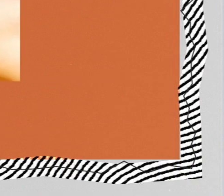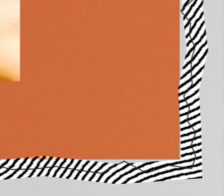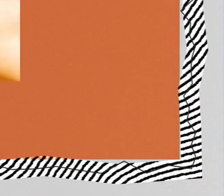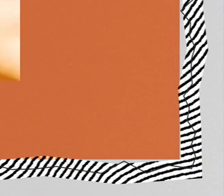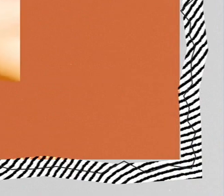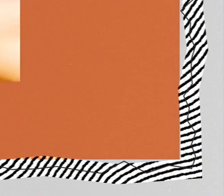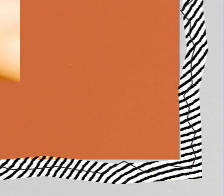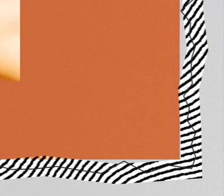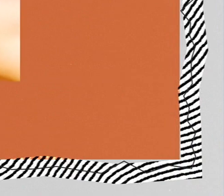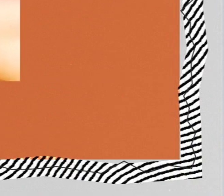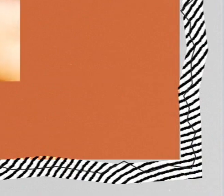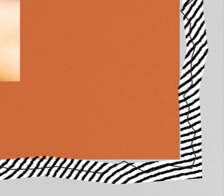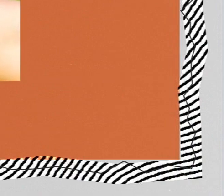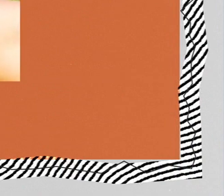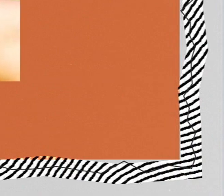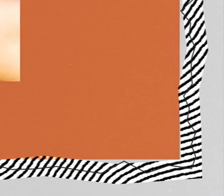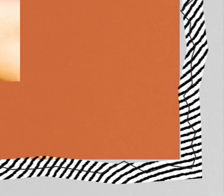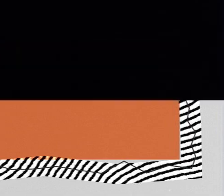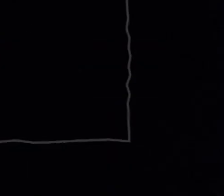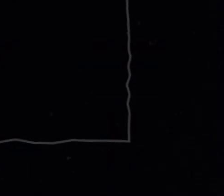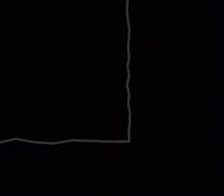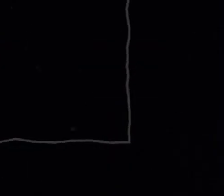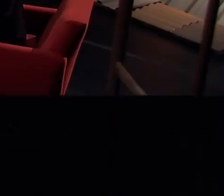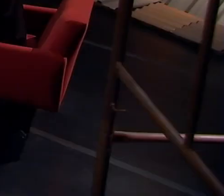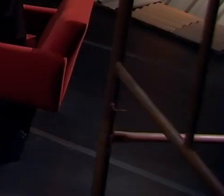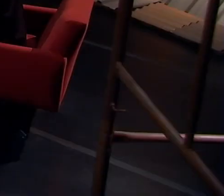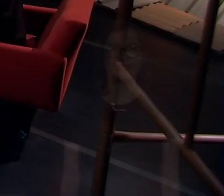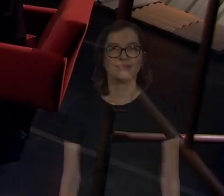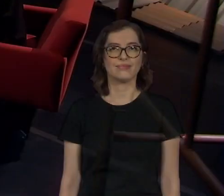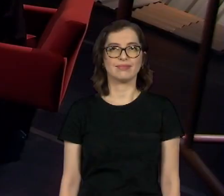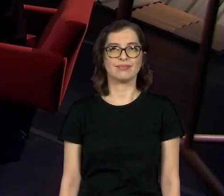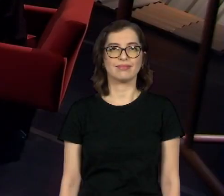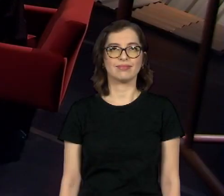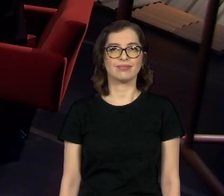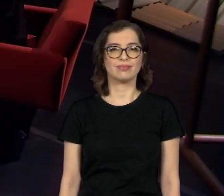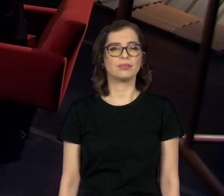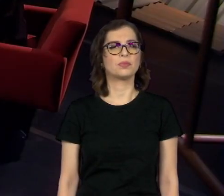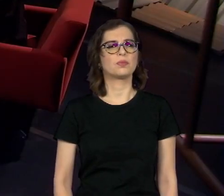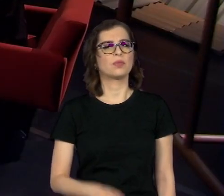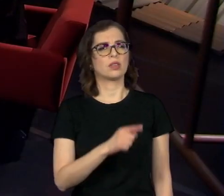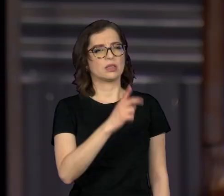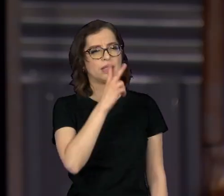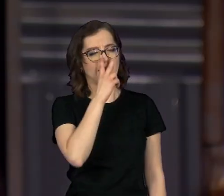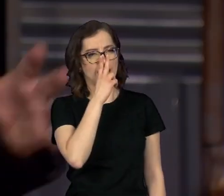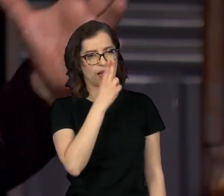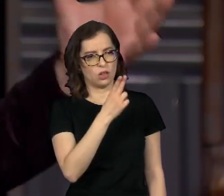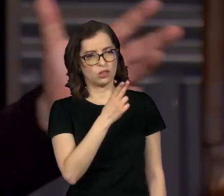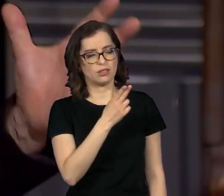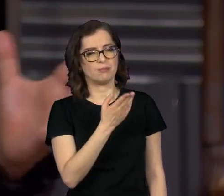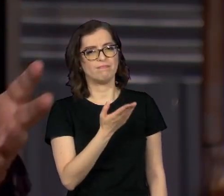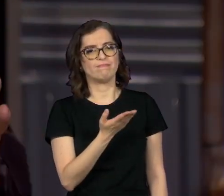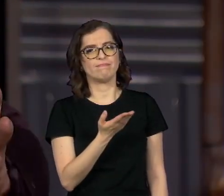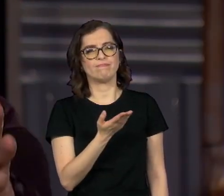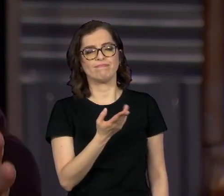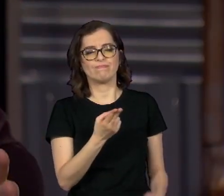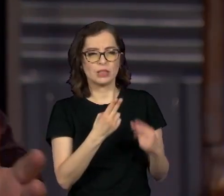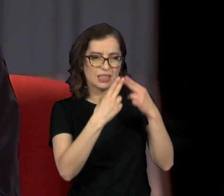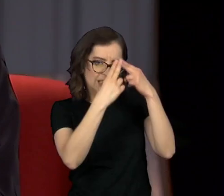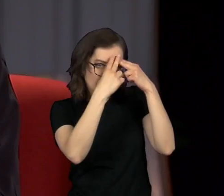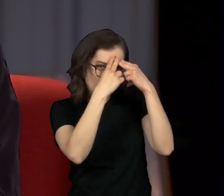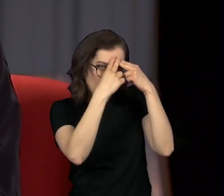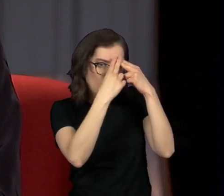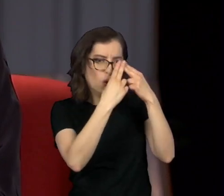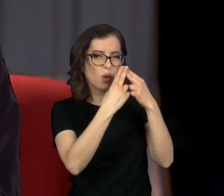sol, é pra lá que eu vou. Você acha que depois desse trauma de